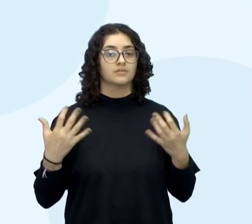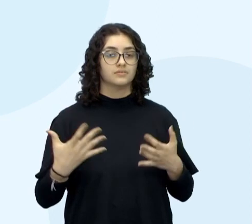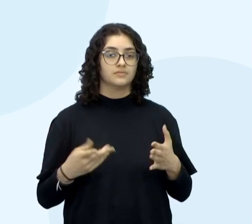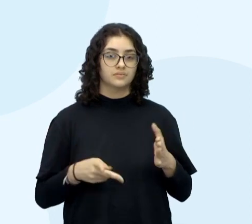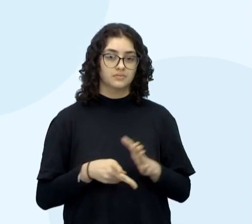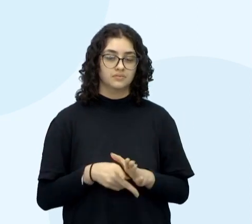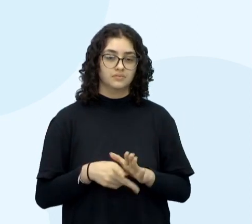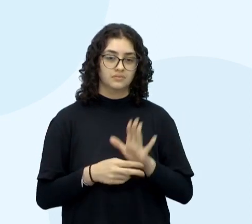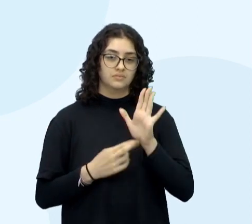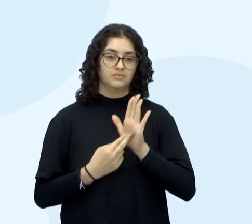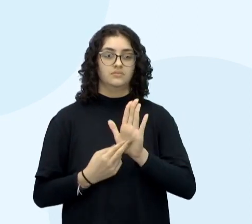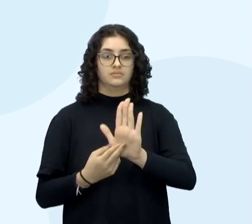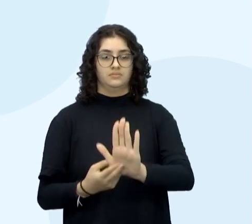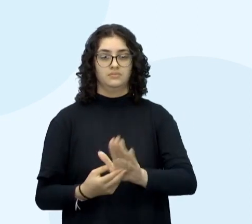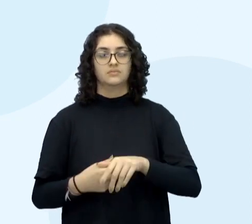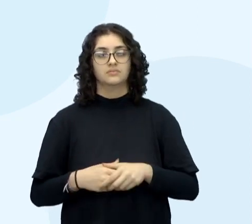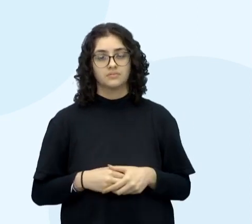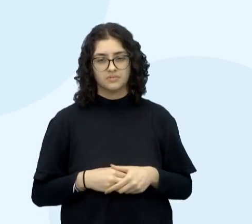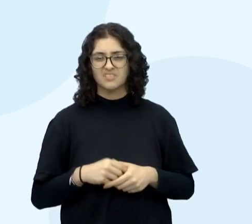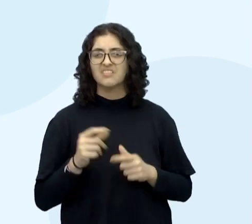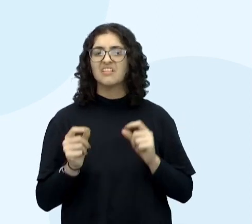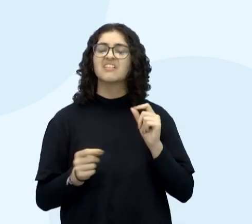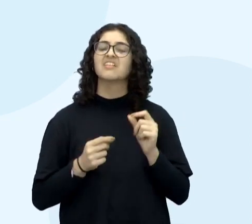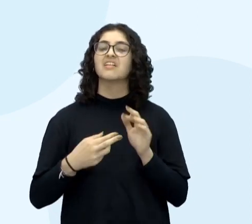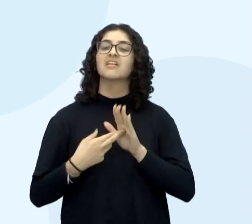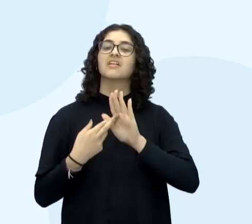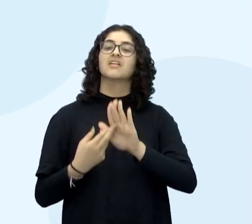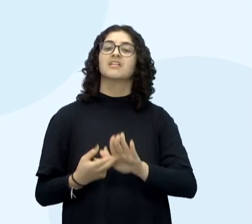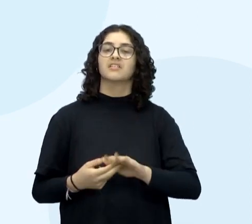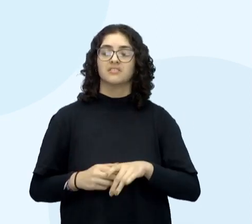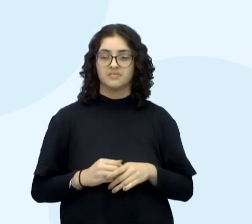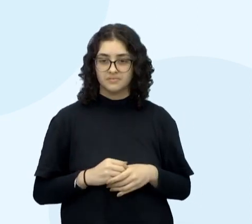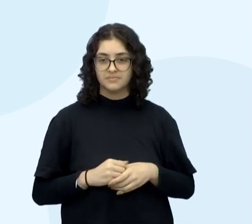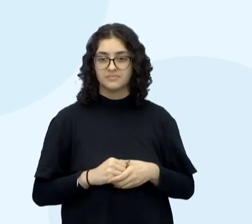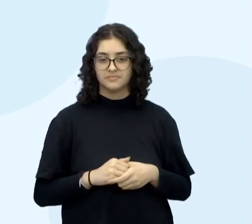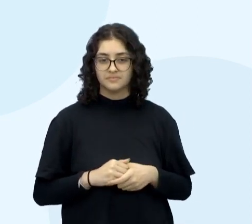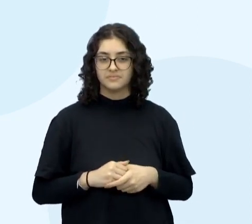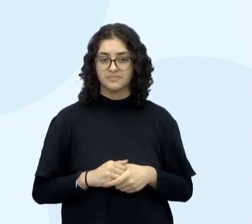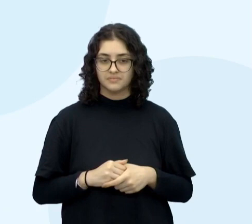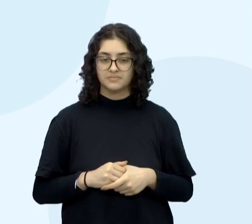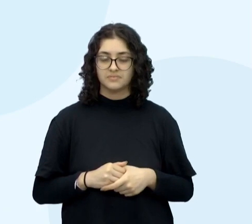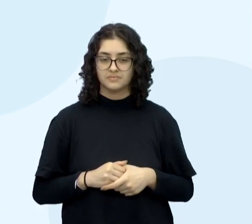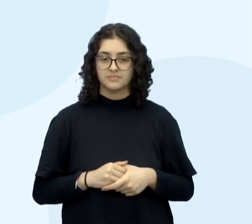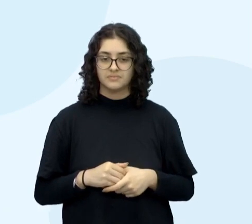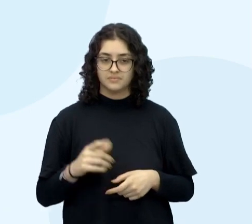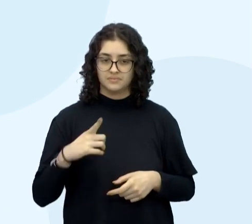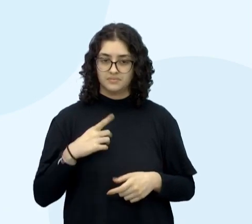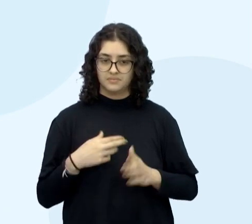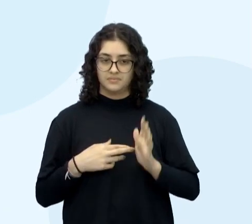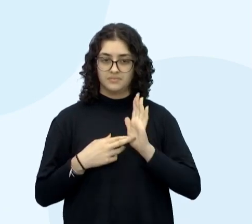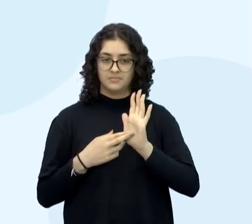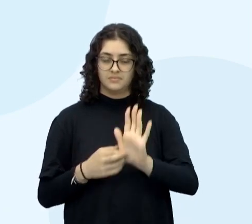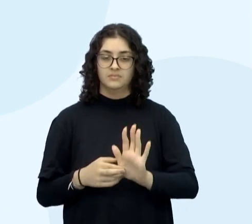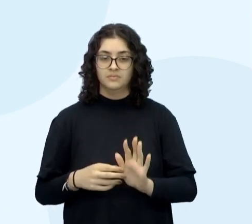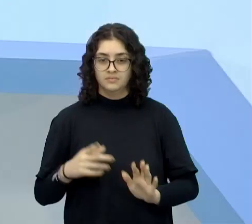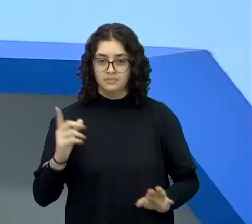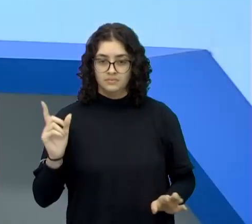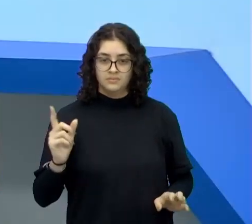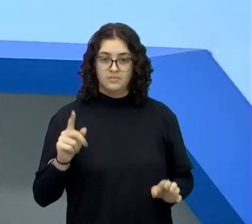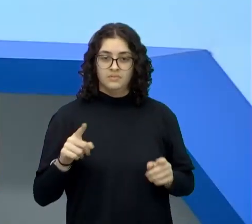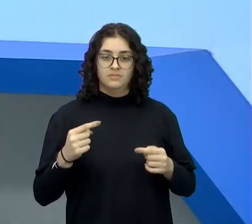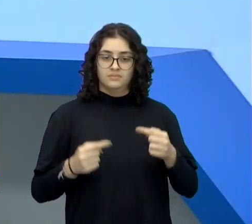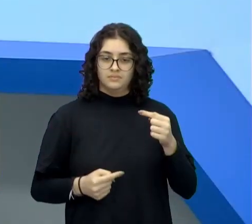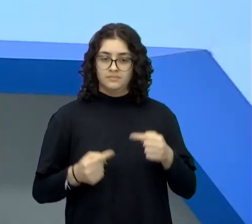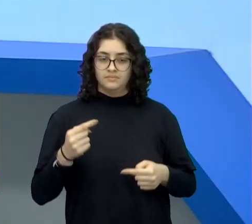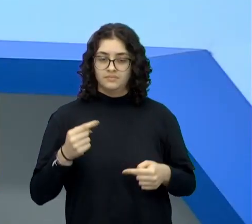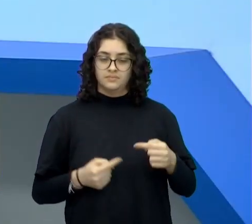da representatividade. E aí, o que é representatividade? Então, quando a gente joga representatividade no campo da política,